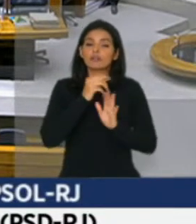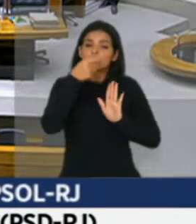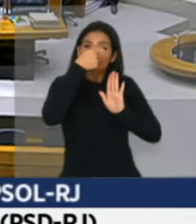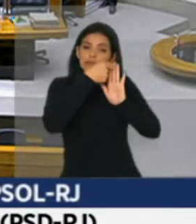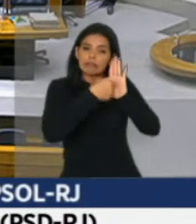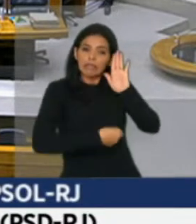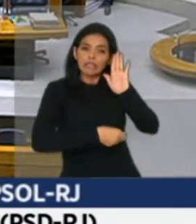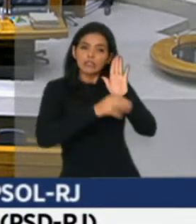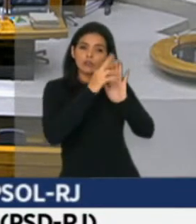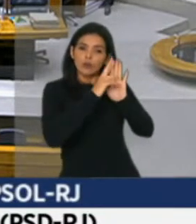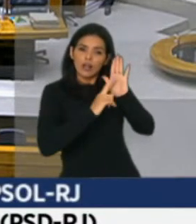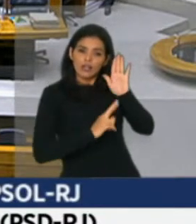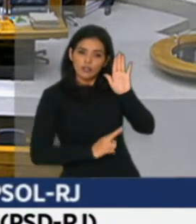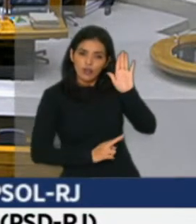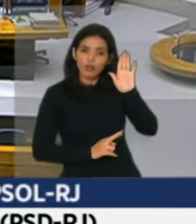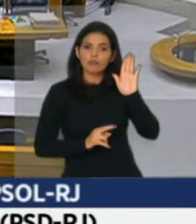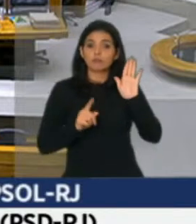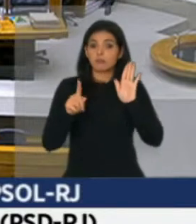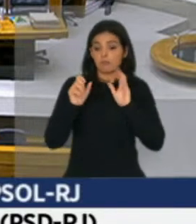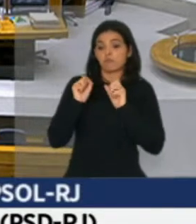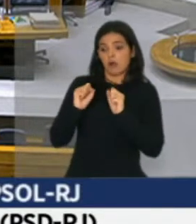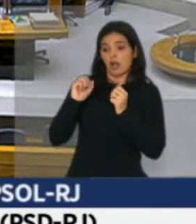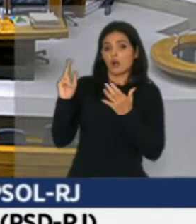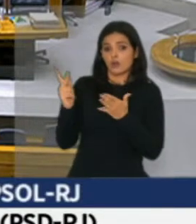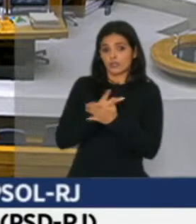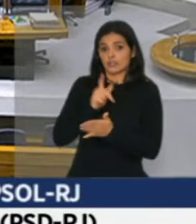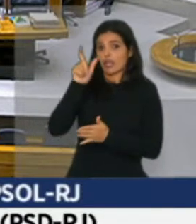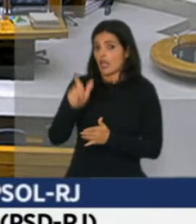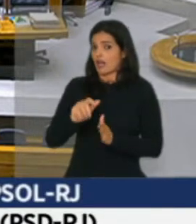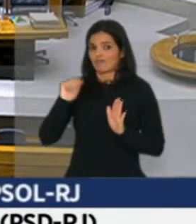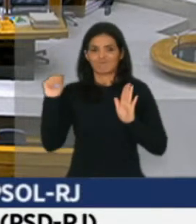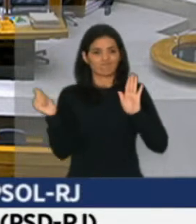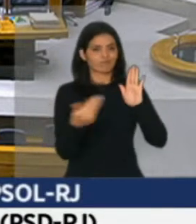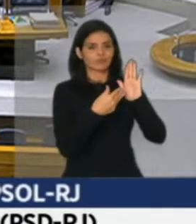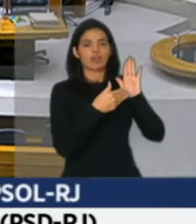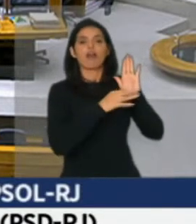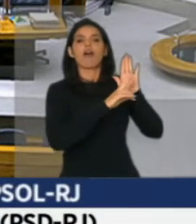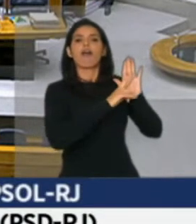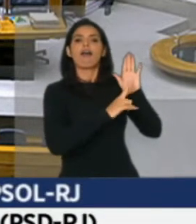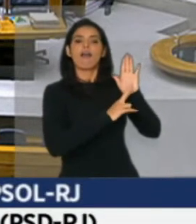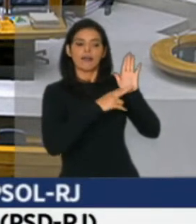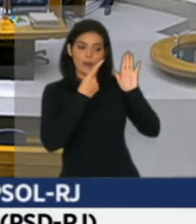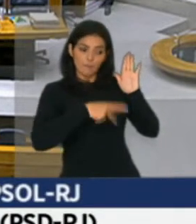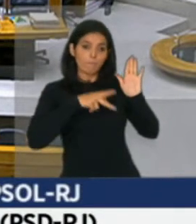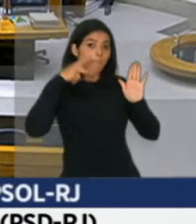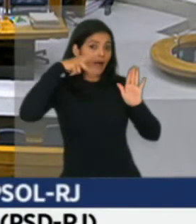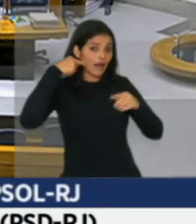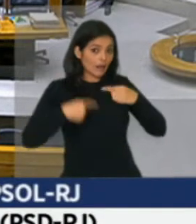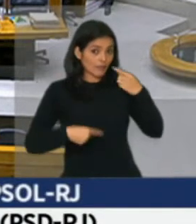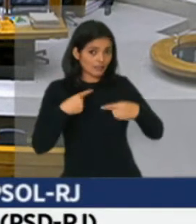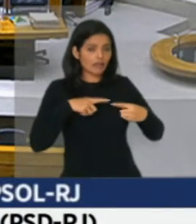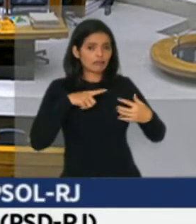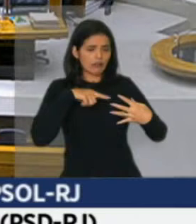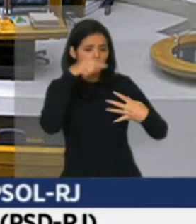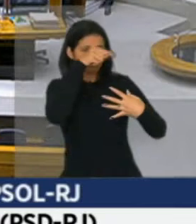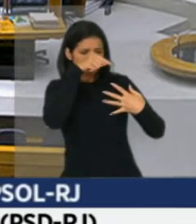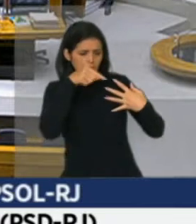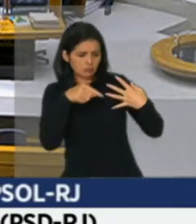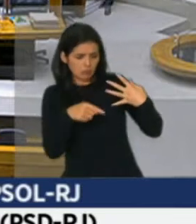de quebra de decoro parlamentar, em vários momentos,